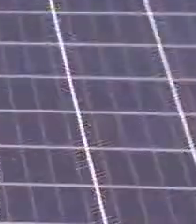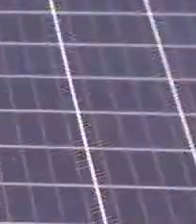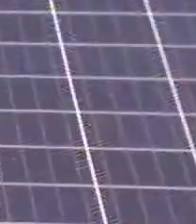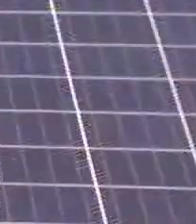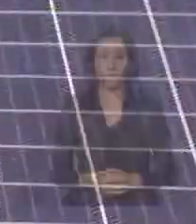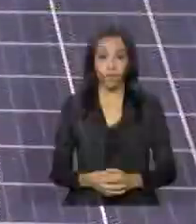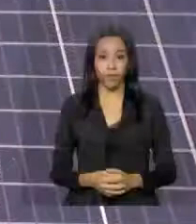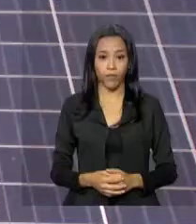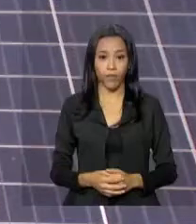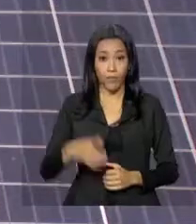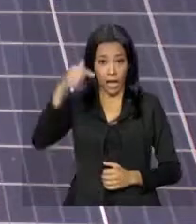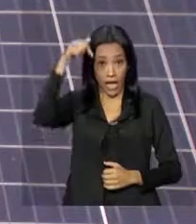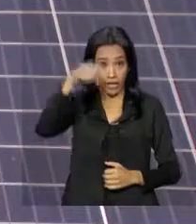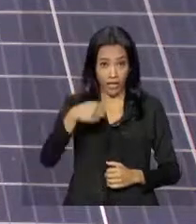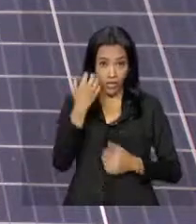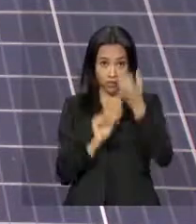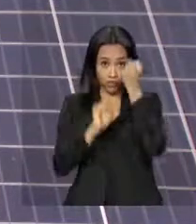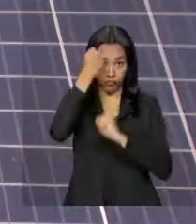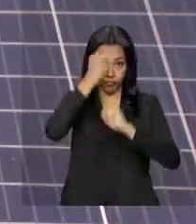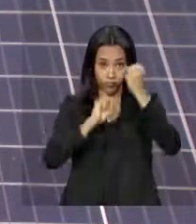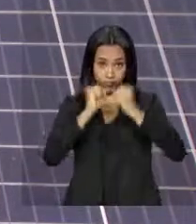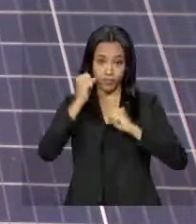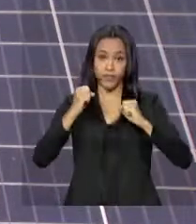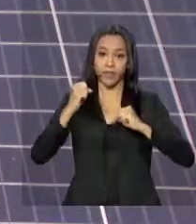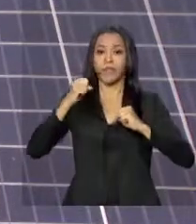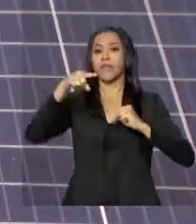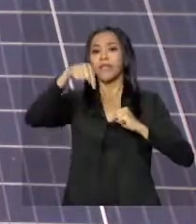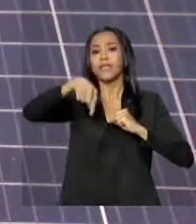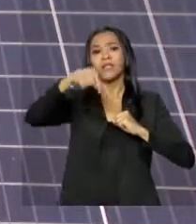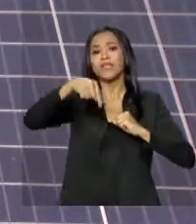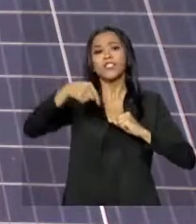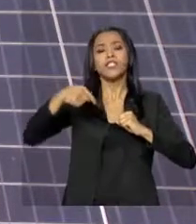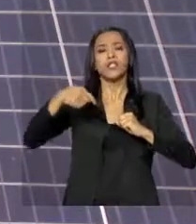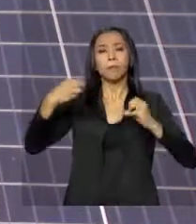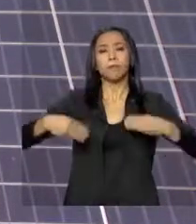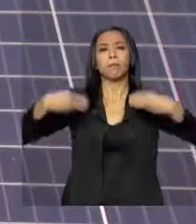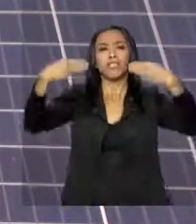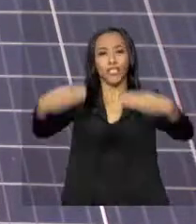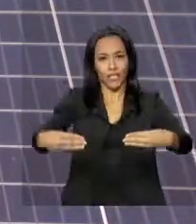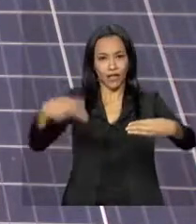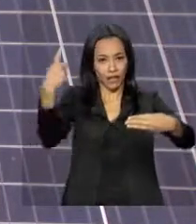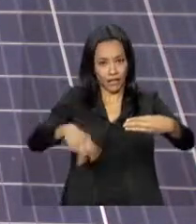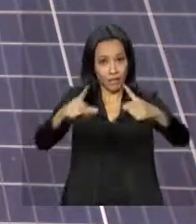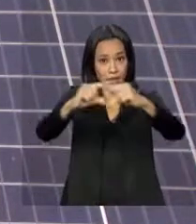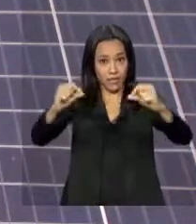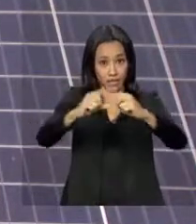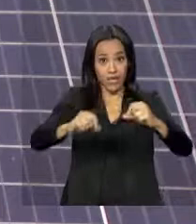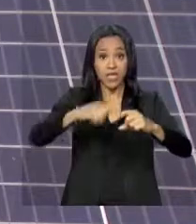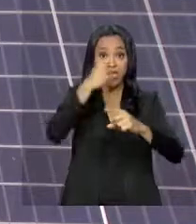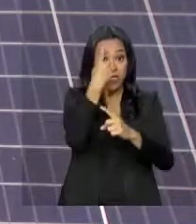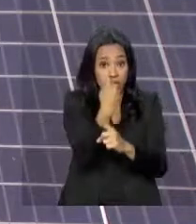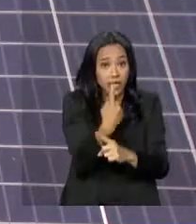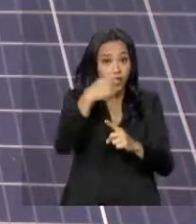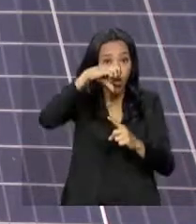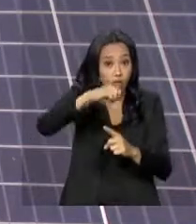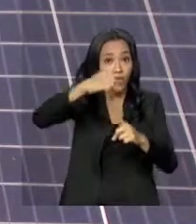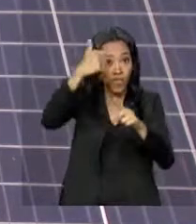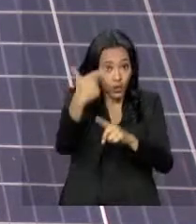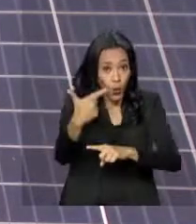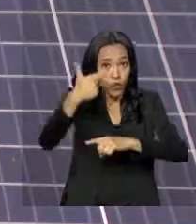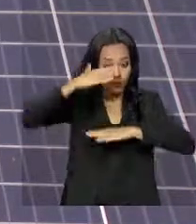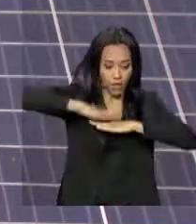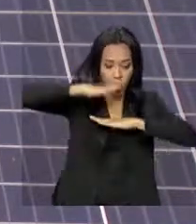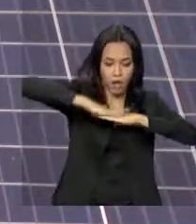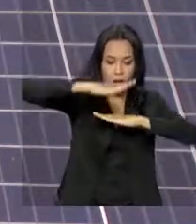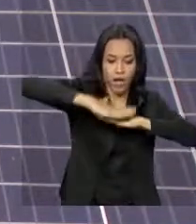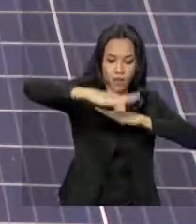Aqui nesta usina solar, na cobertura do prédio do Ministério de Minas e Energia em Brasília, 192 painéis solares geram